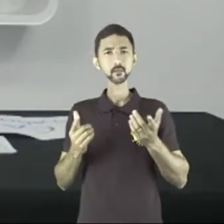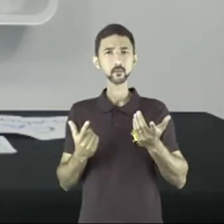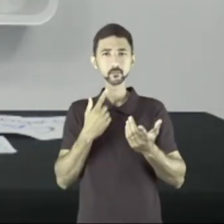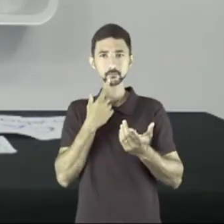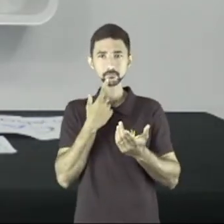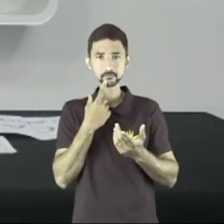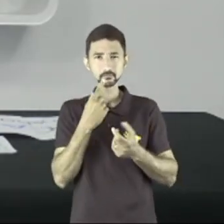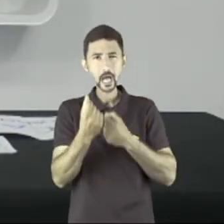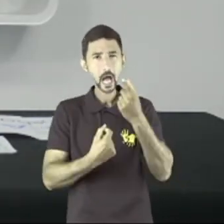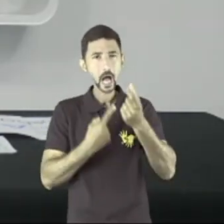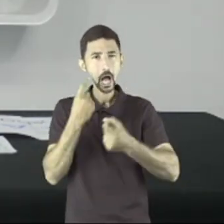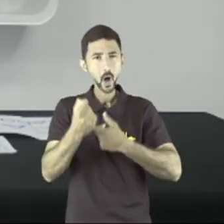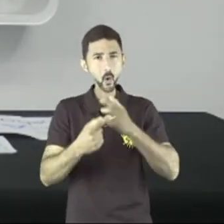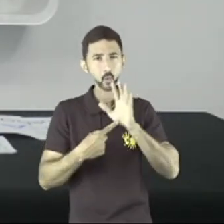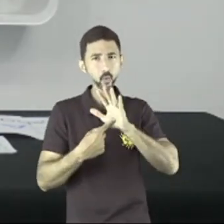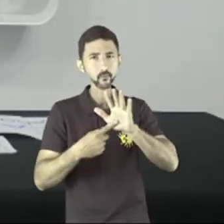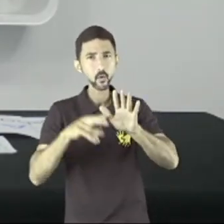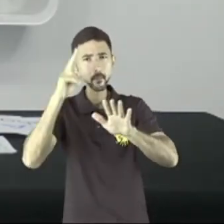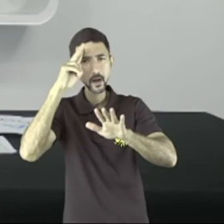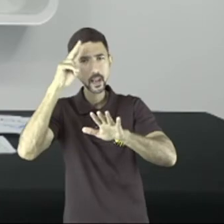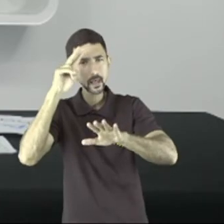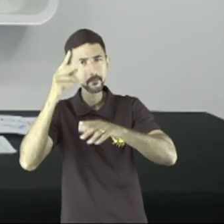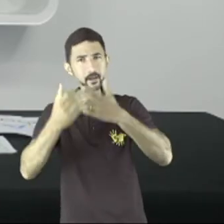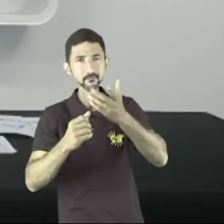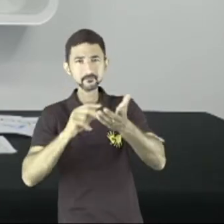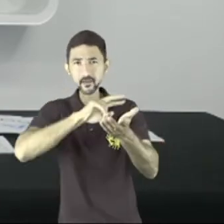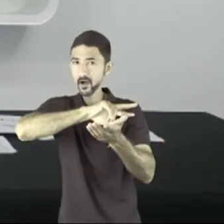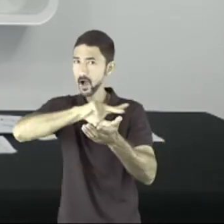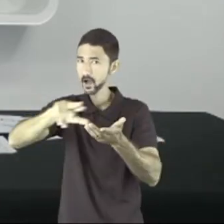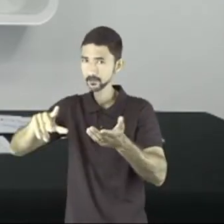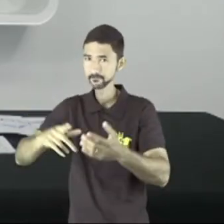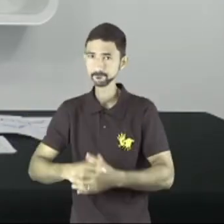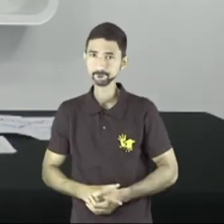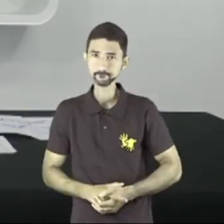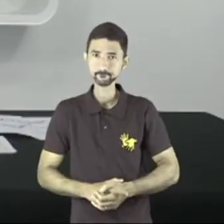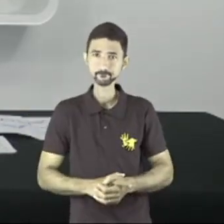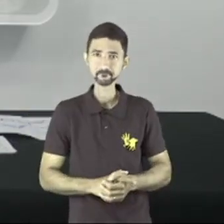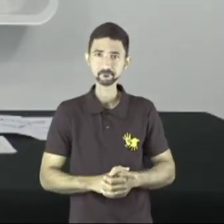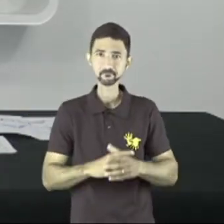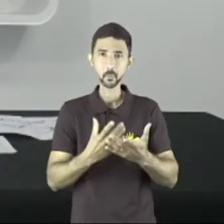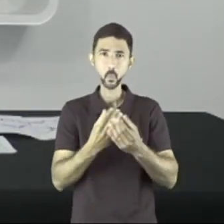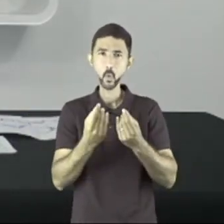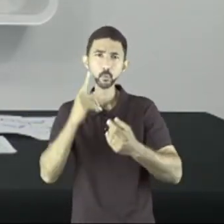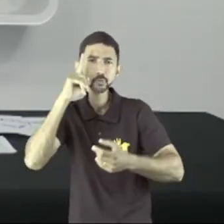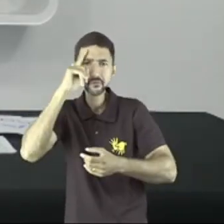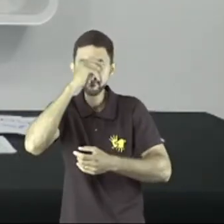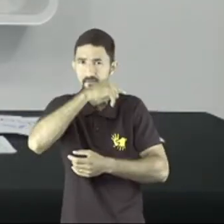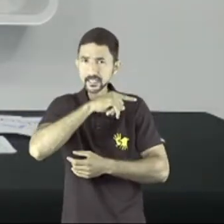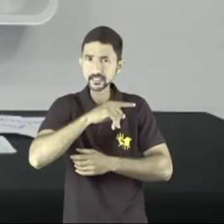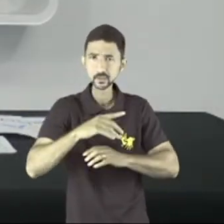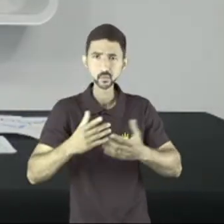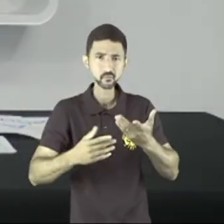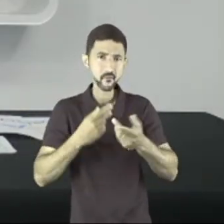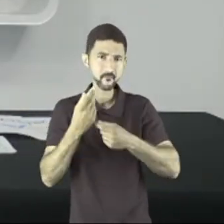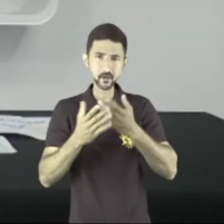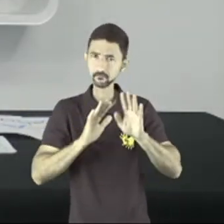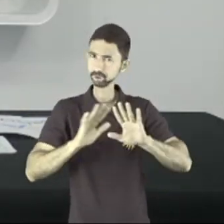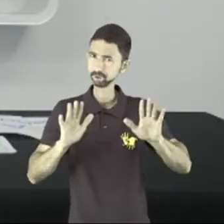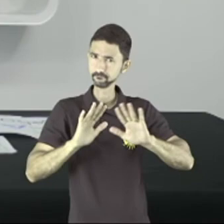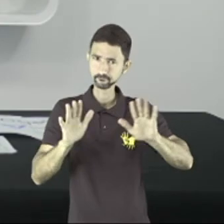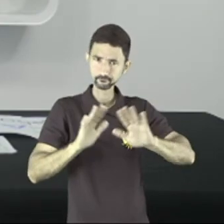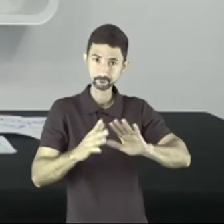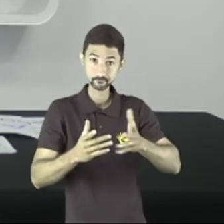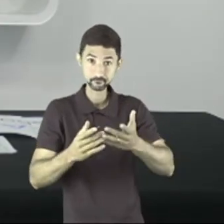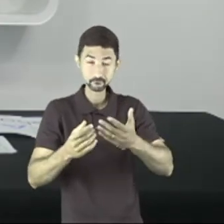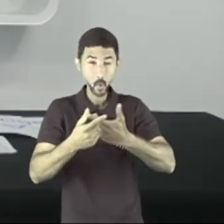Eu trouxe só alguns que eu estou lembrando aqui, porque tem outros. Mas assim, não são coisas tão difíceis de fazer.